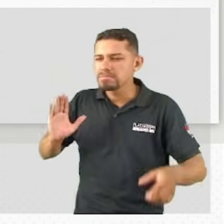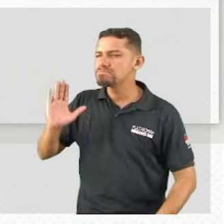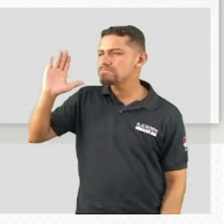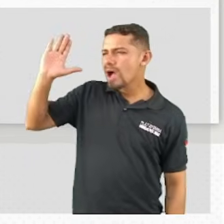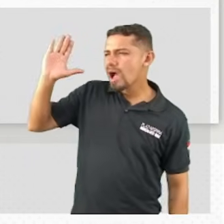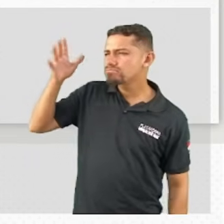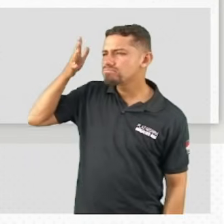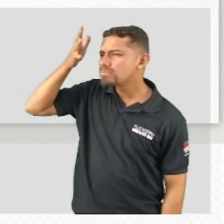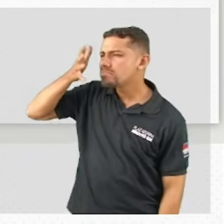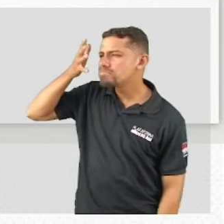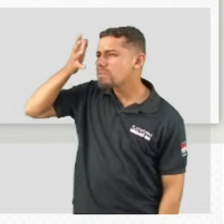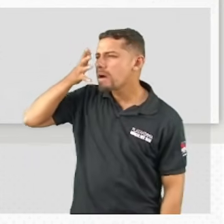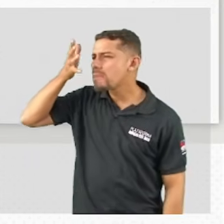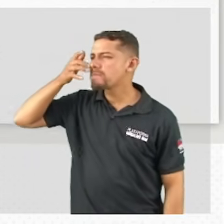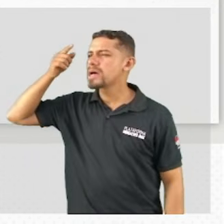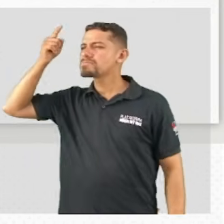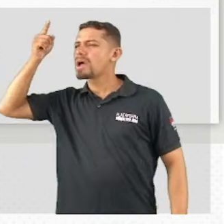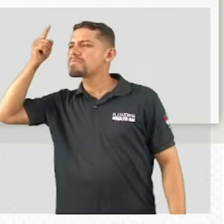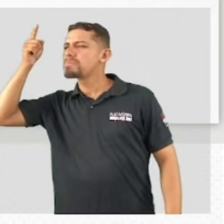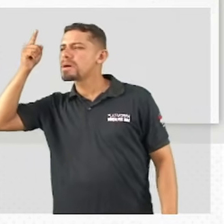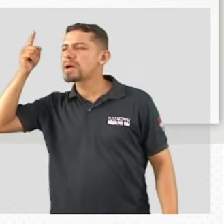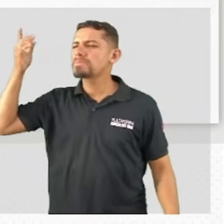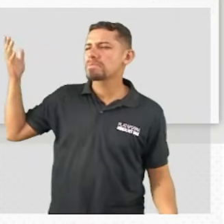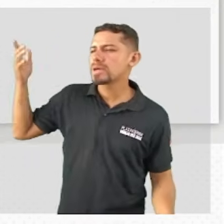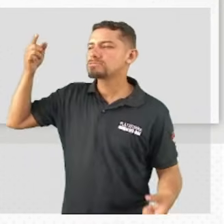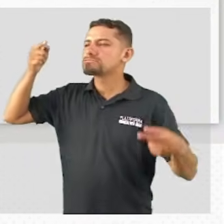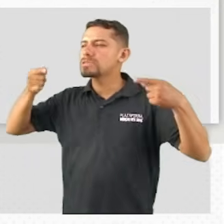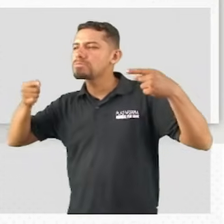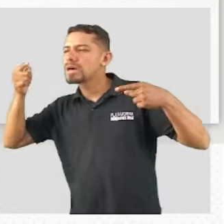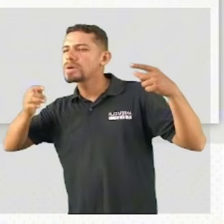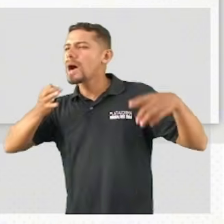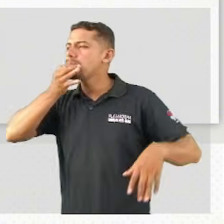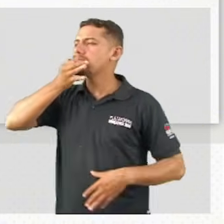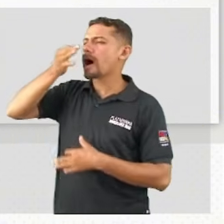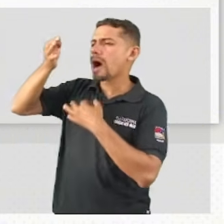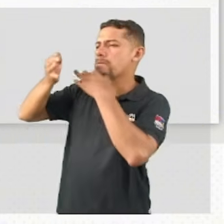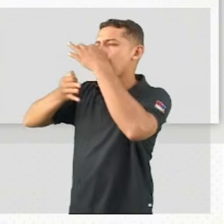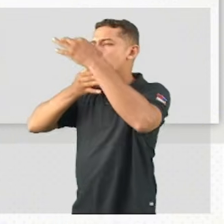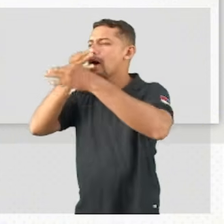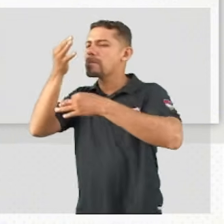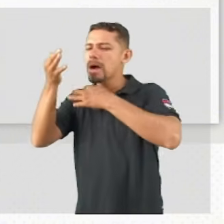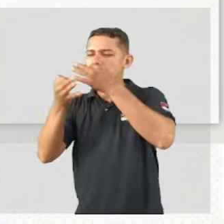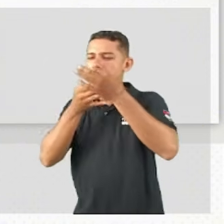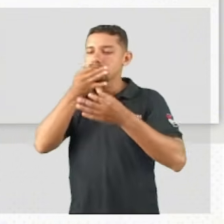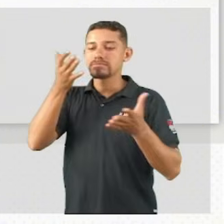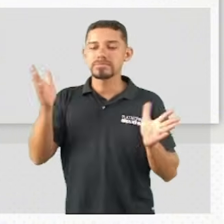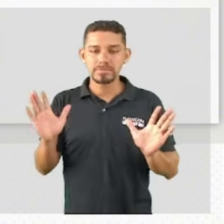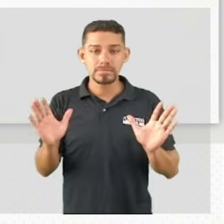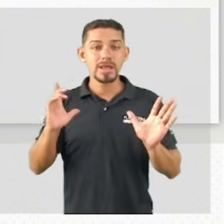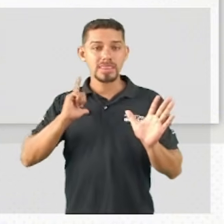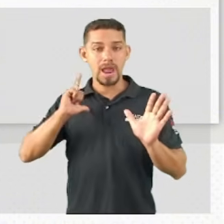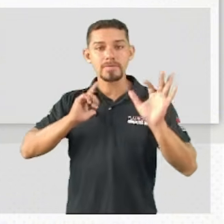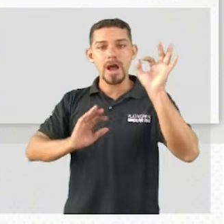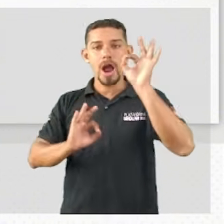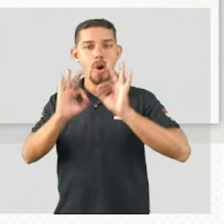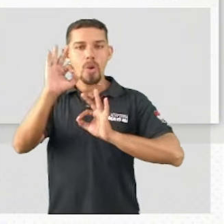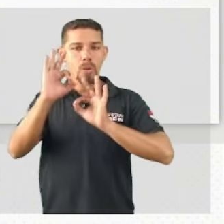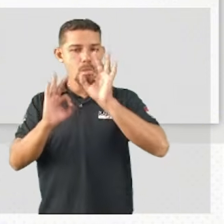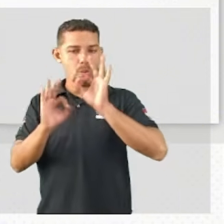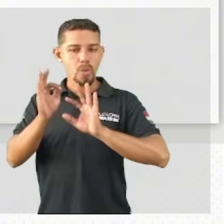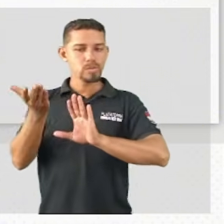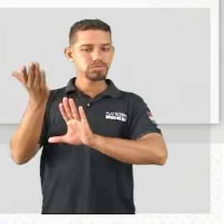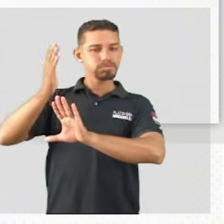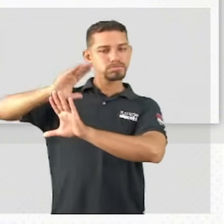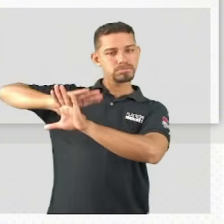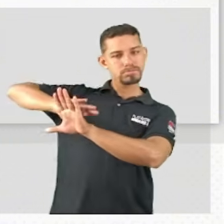tem os políticos e que cada um fala uma coisa, vão defender seus posicionamentos e ali tem uma organização de